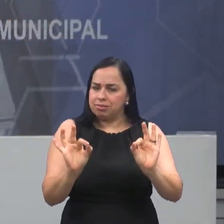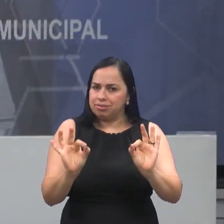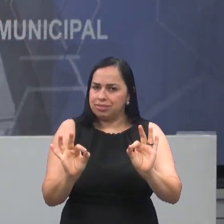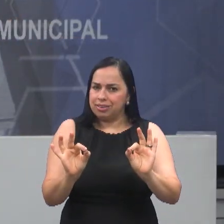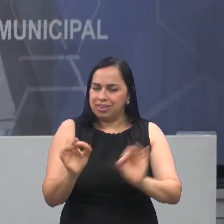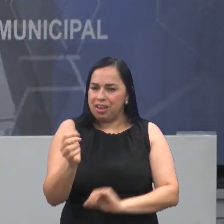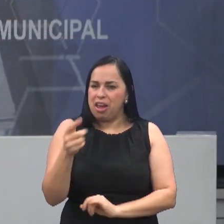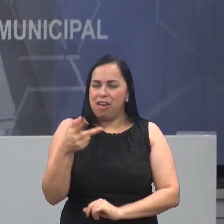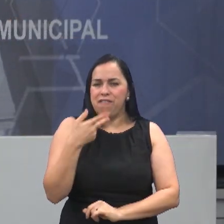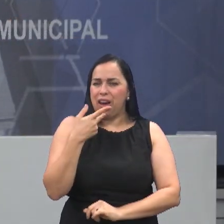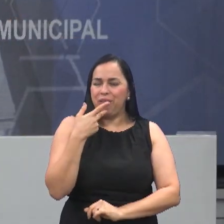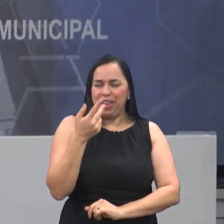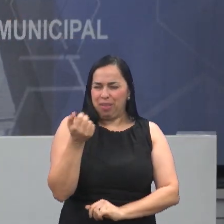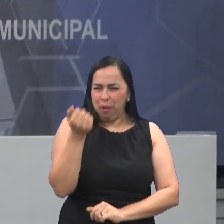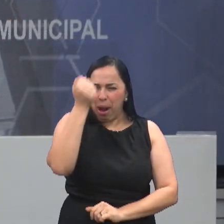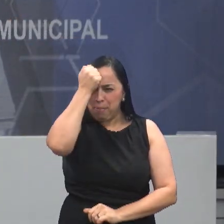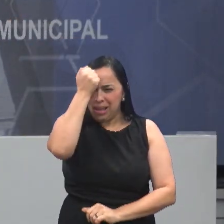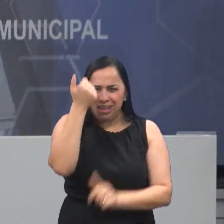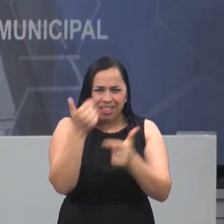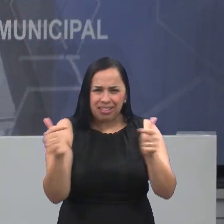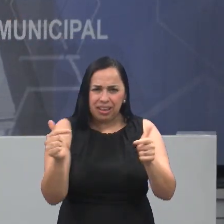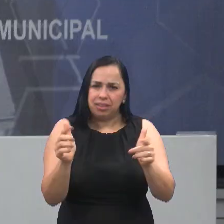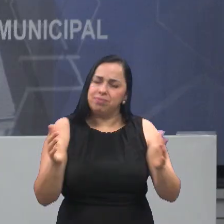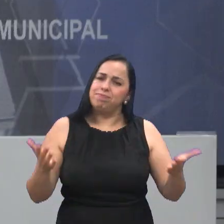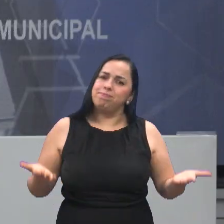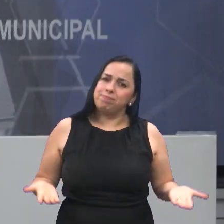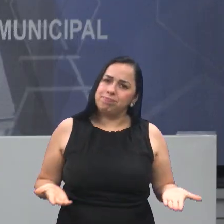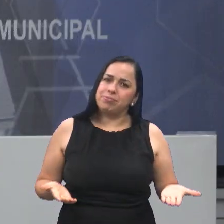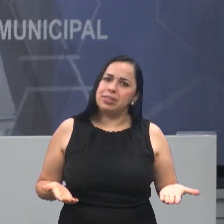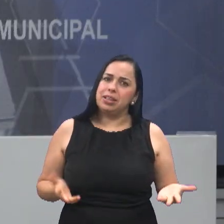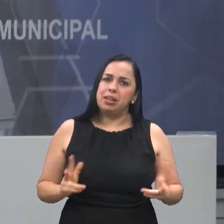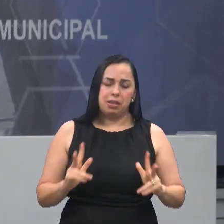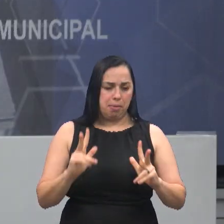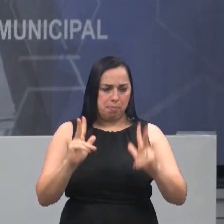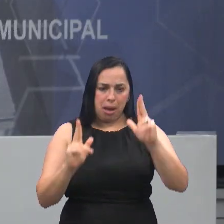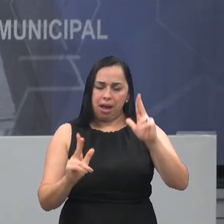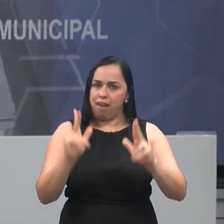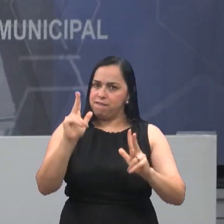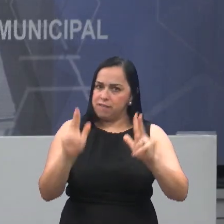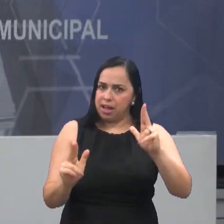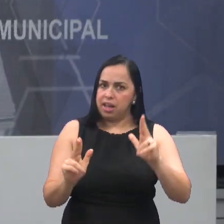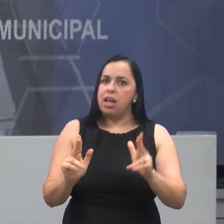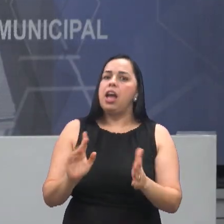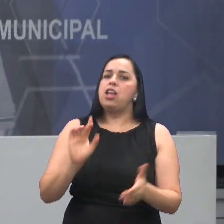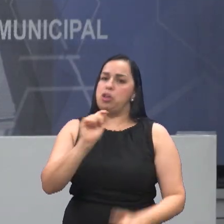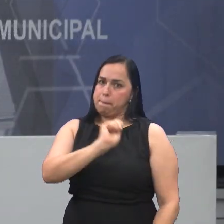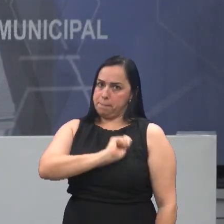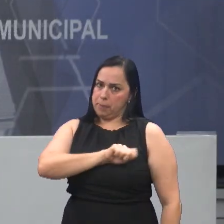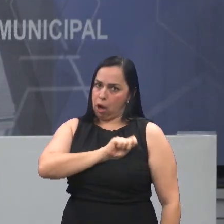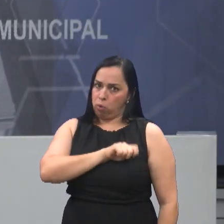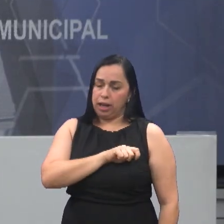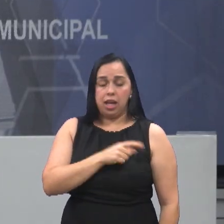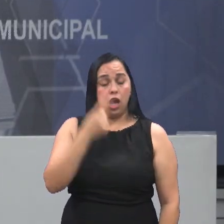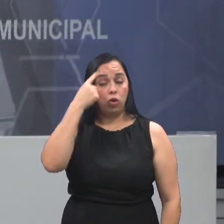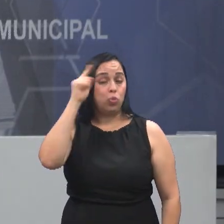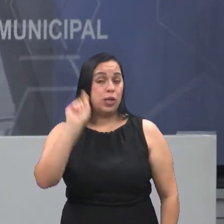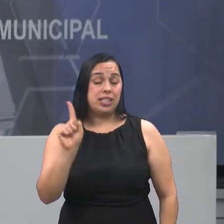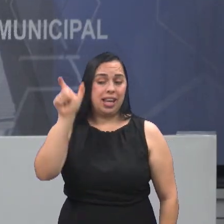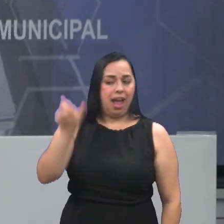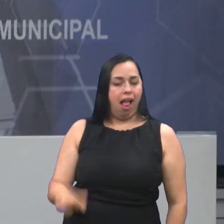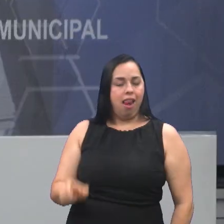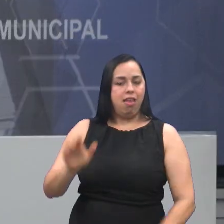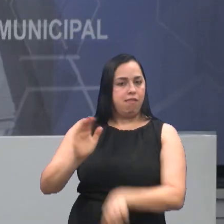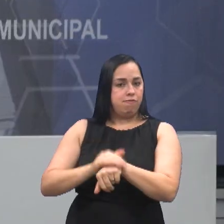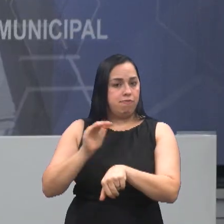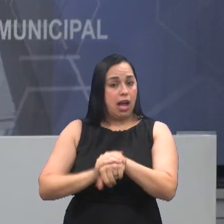É um recorte de má-fé de quem fez, não sei se foi o parlamentar ou se ele recebeu o conteúdo, mas é um recorte